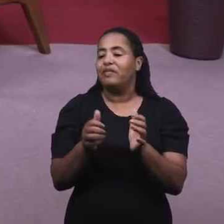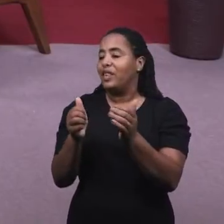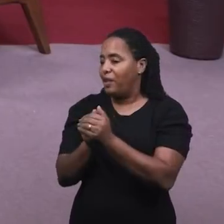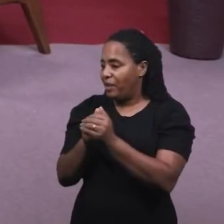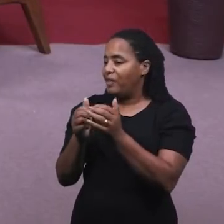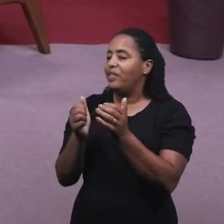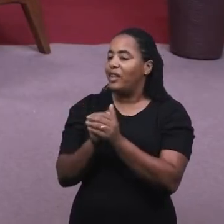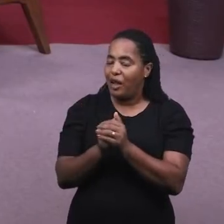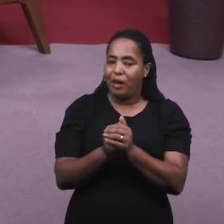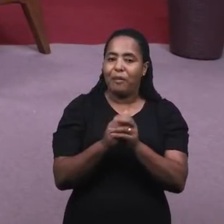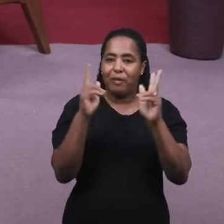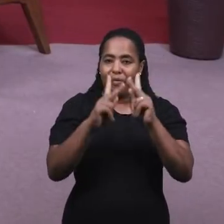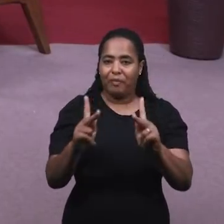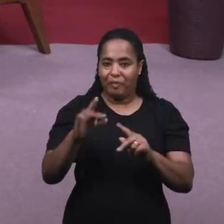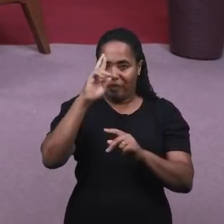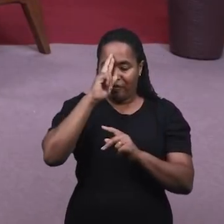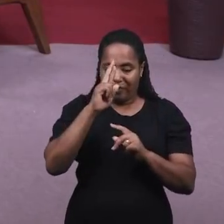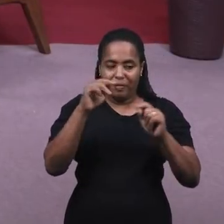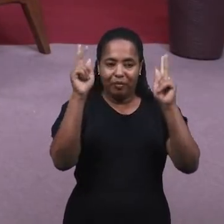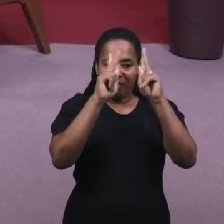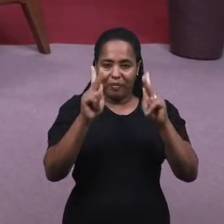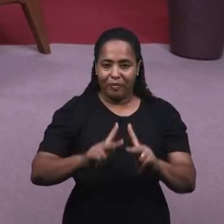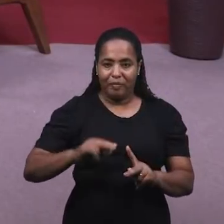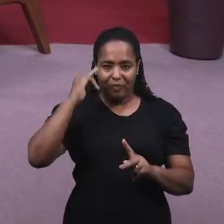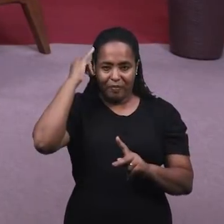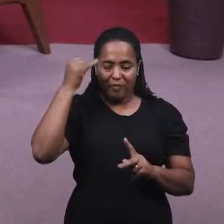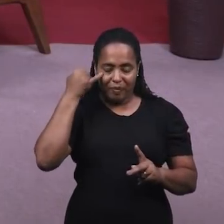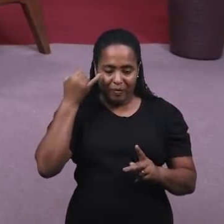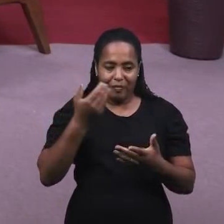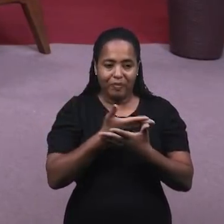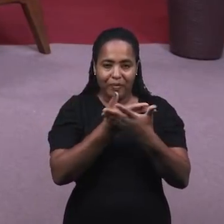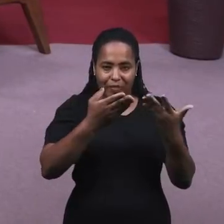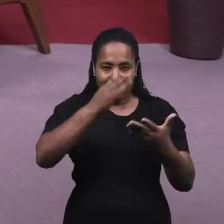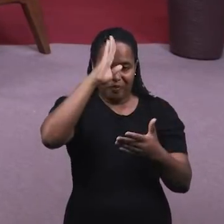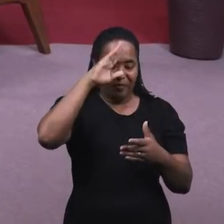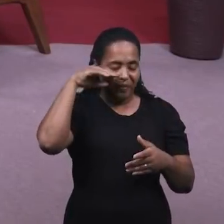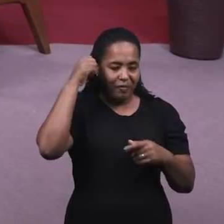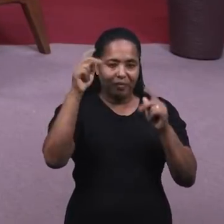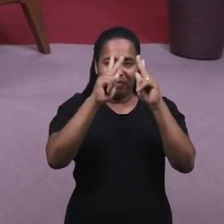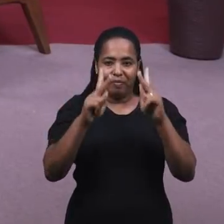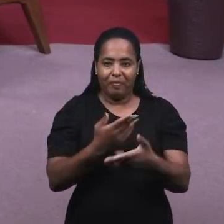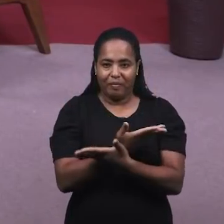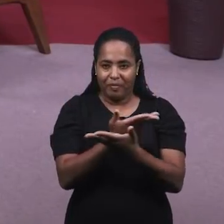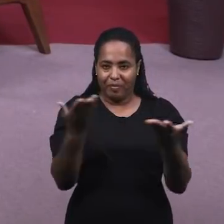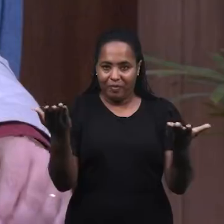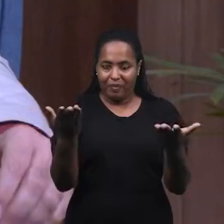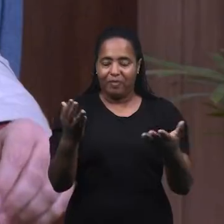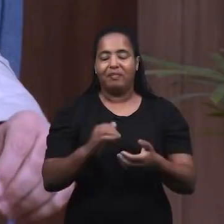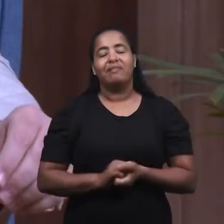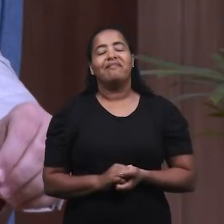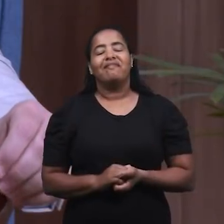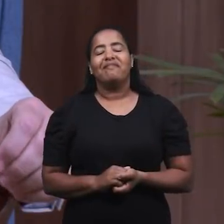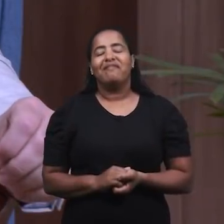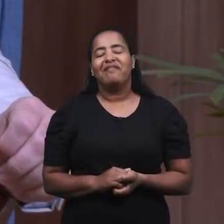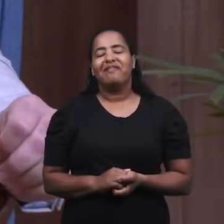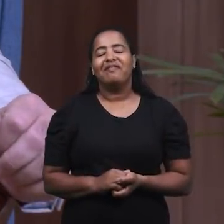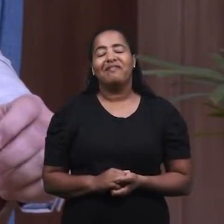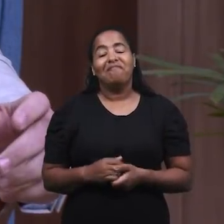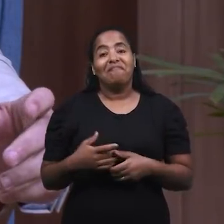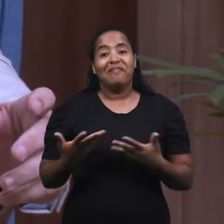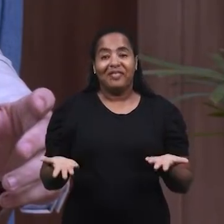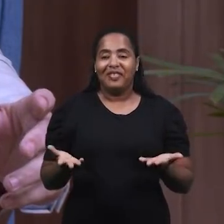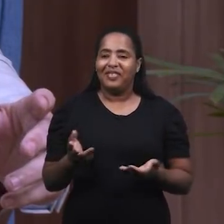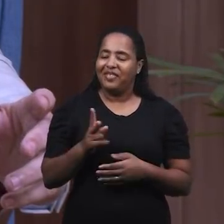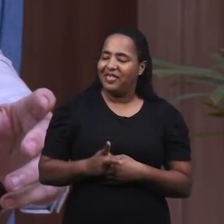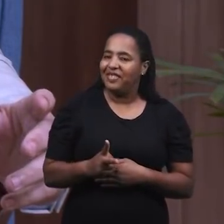Glórias a Deus. Pai do Senhor a todos. Pai do Senhor Josias, Pai do Senhor Sérgio, Pai do Senhor todos amados. Muito bem, a gente